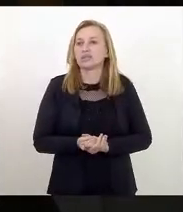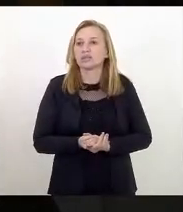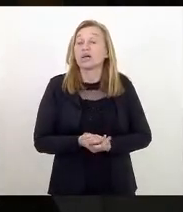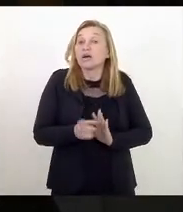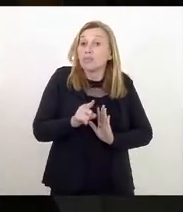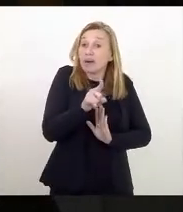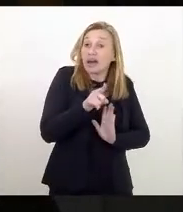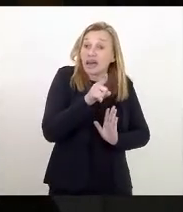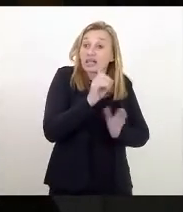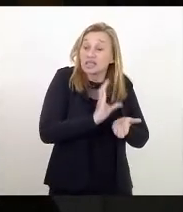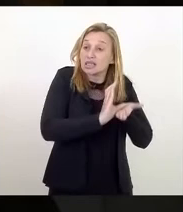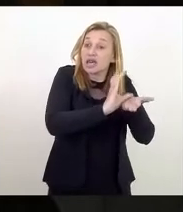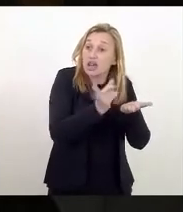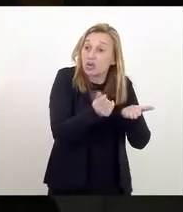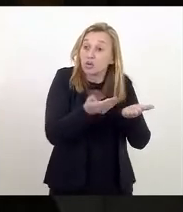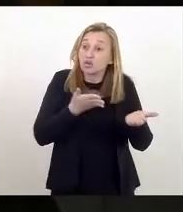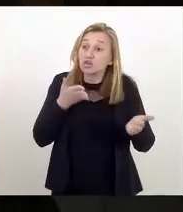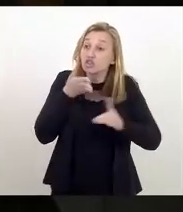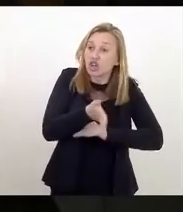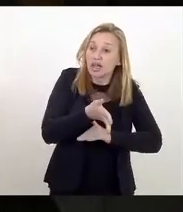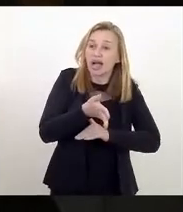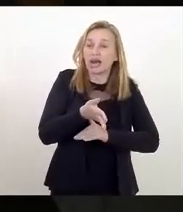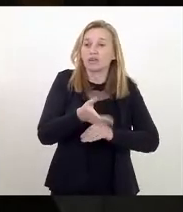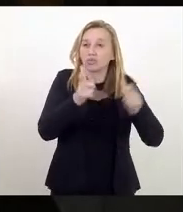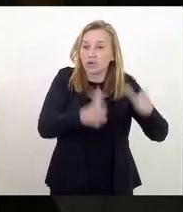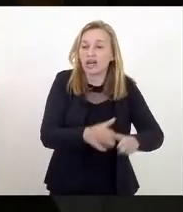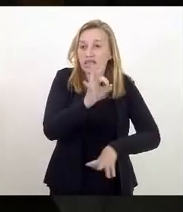recursos chegarem aonde eles têm que chegar.